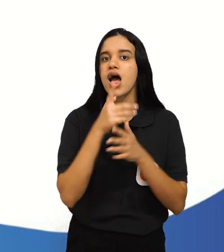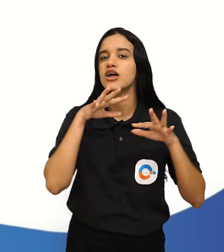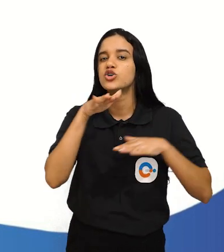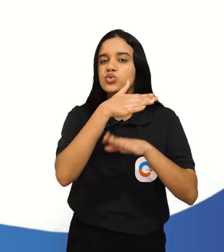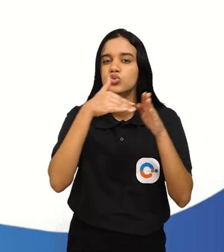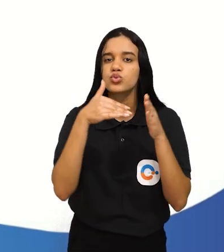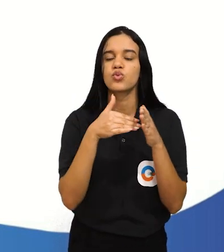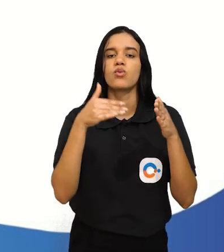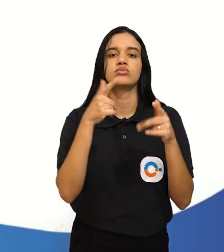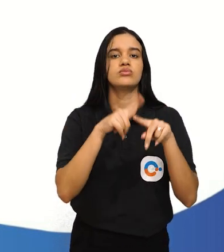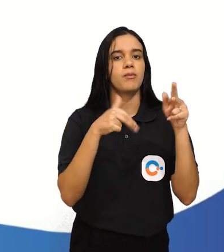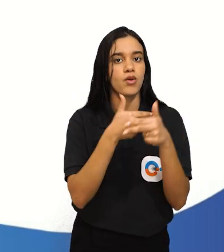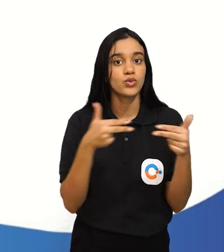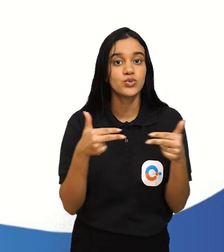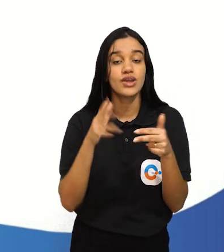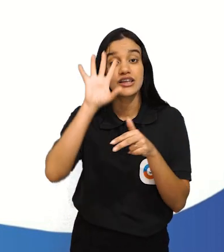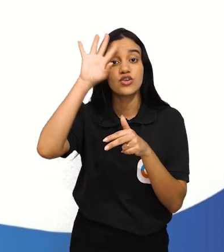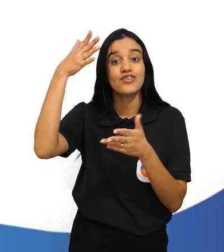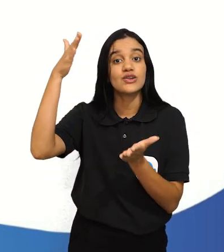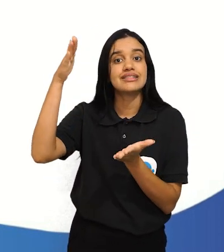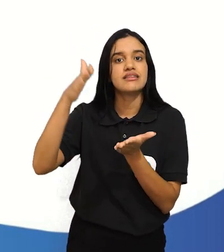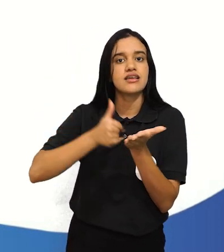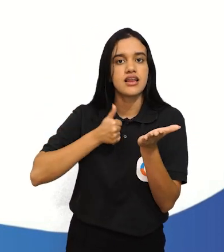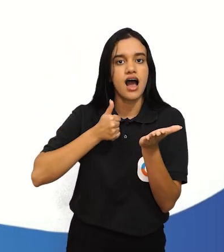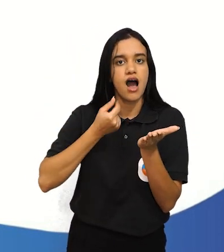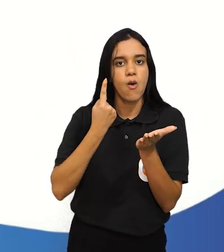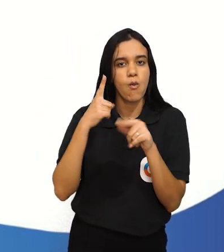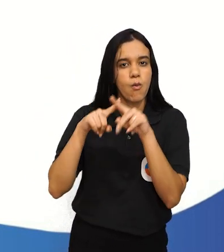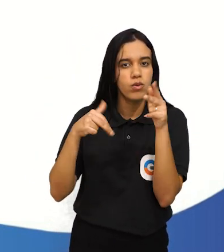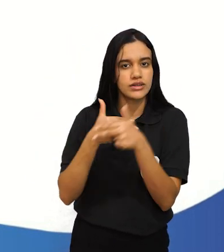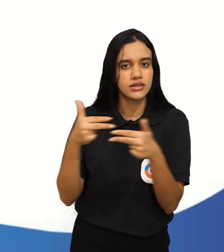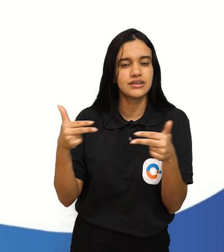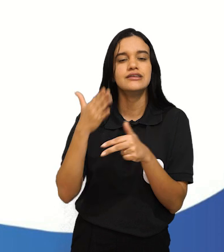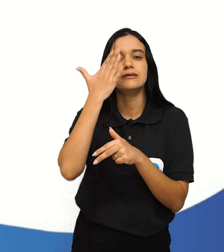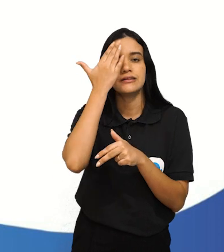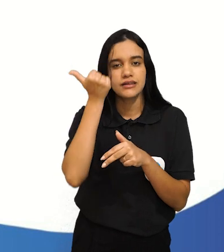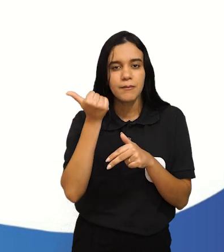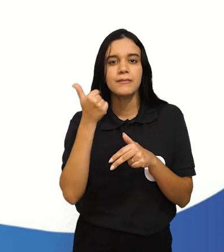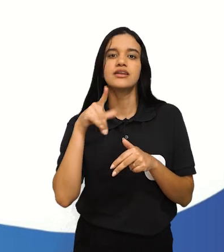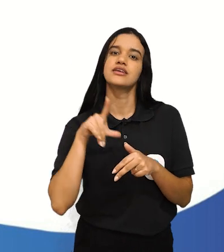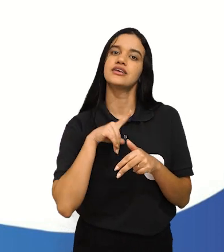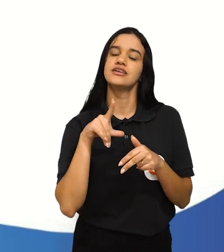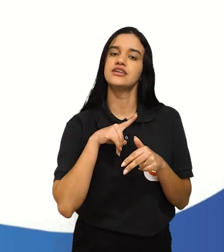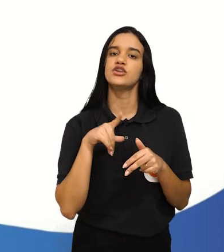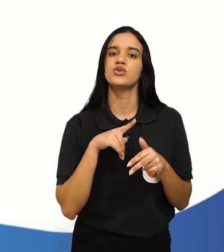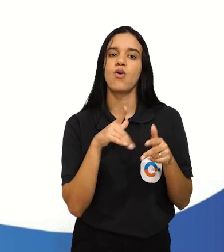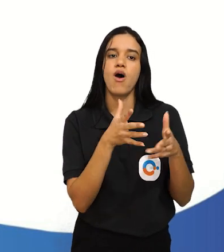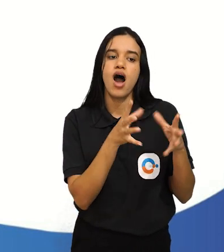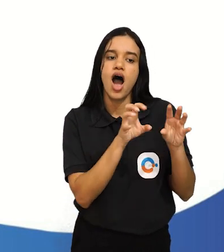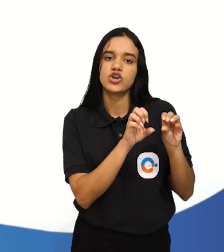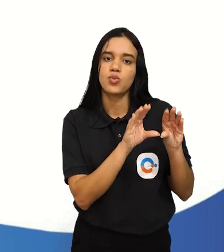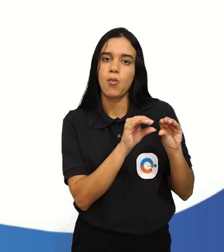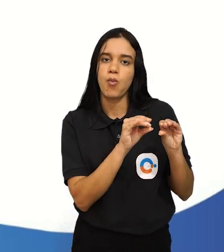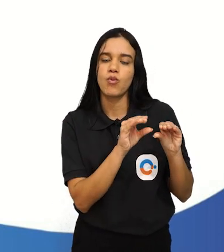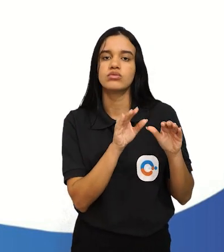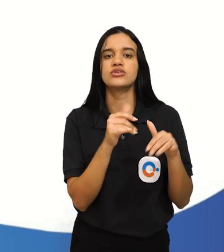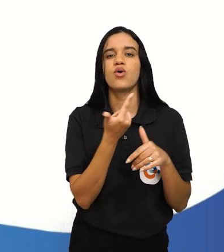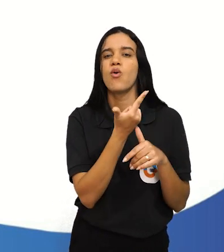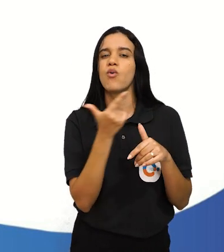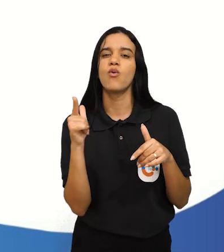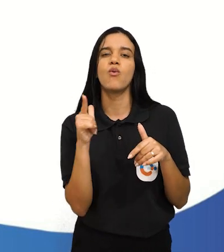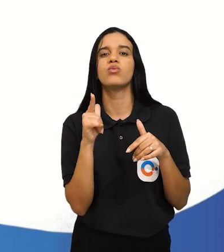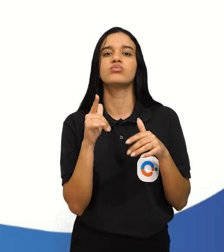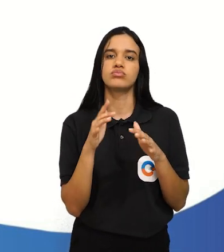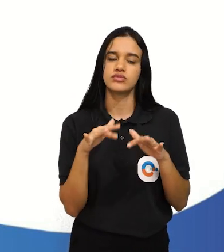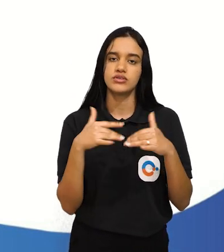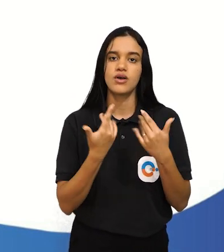tirar um dos itens sabendo que Ele retirou a Esponja e levou todos os outros